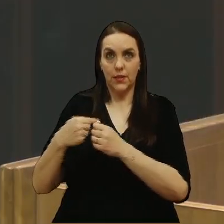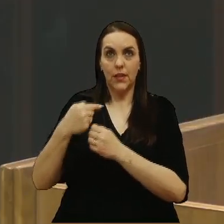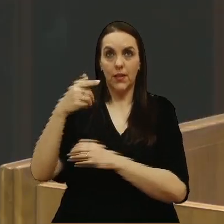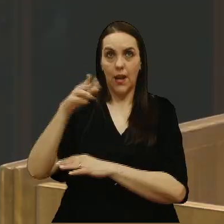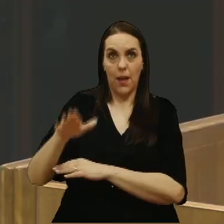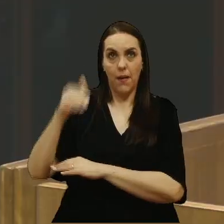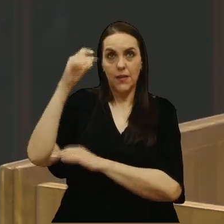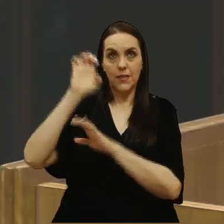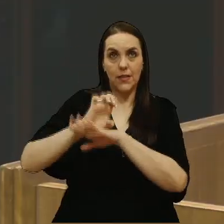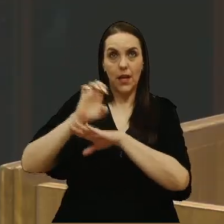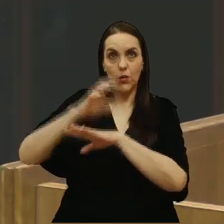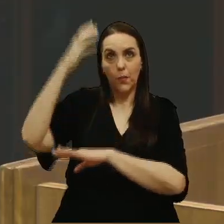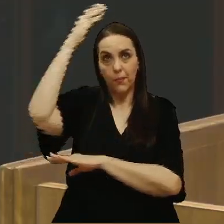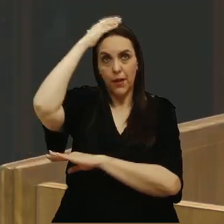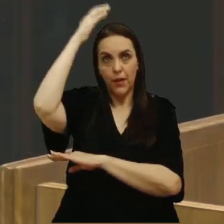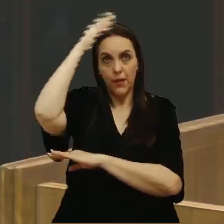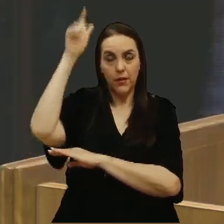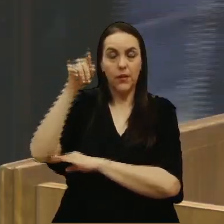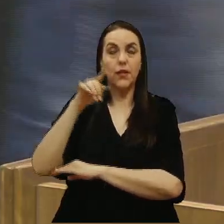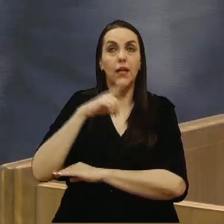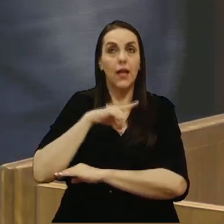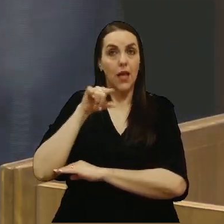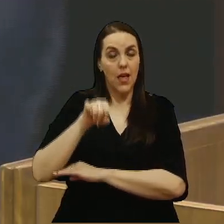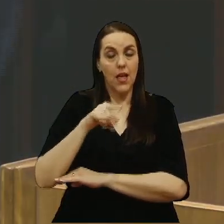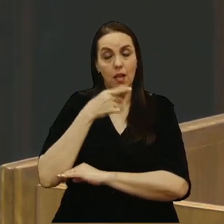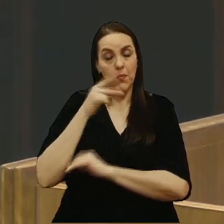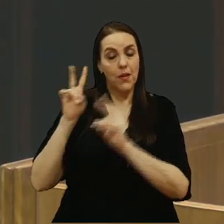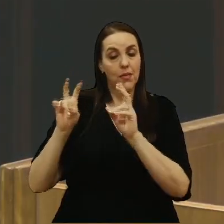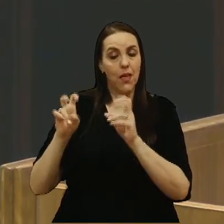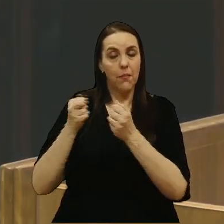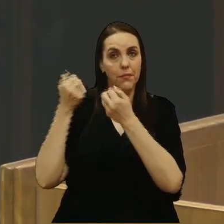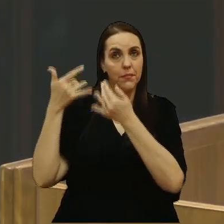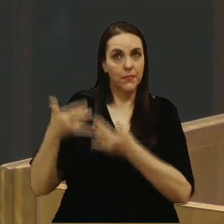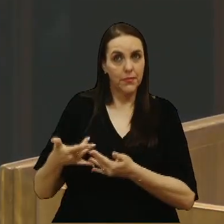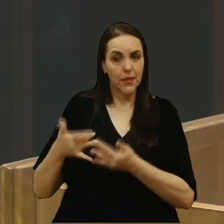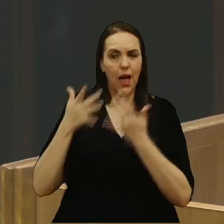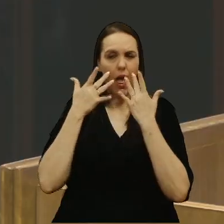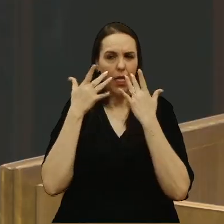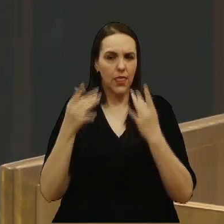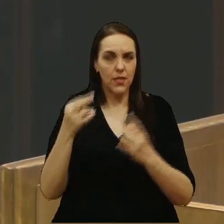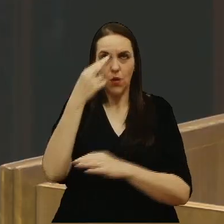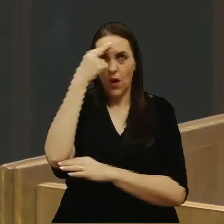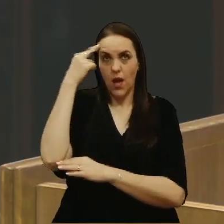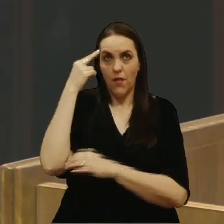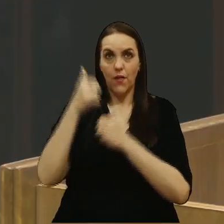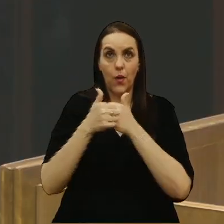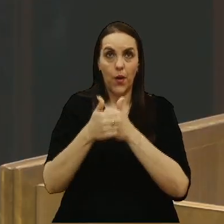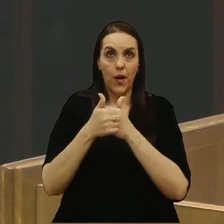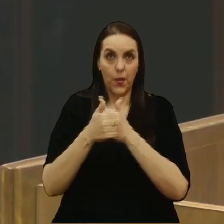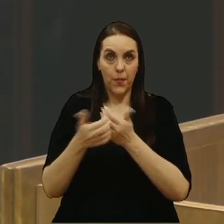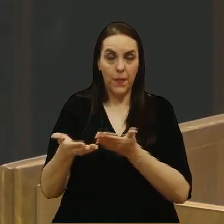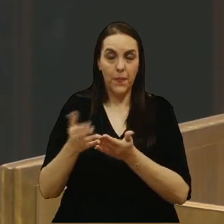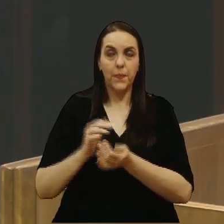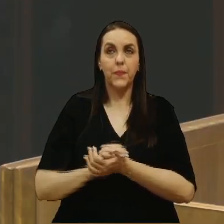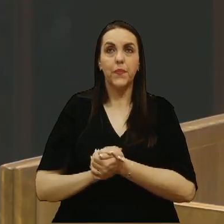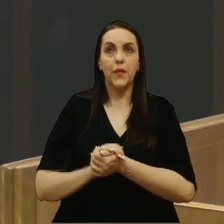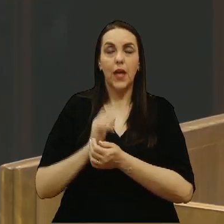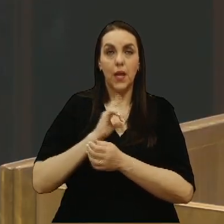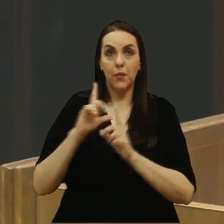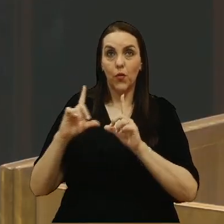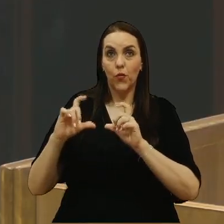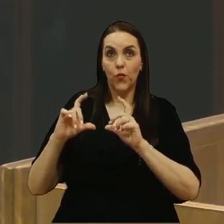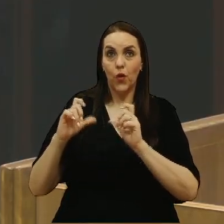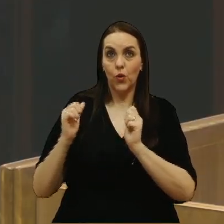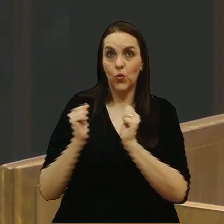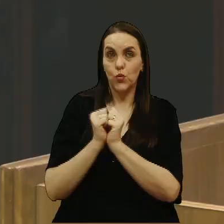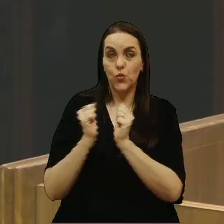da minha fala, mas me chamou a atenção. O Rafael deve estar nos acompanhando, o vereador Rafael. Ele me mandou a foto